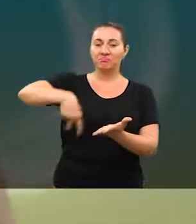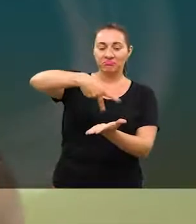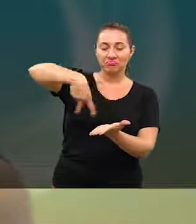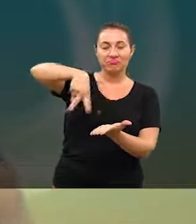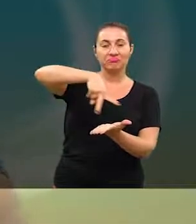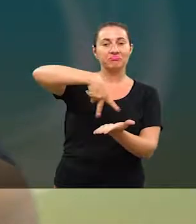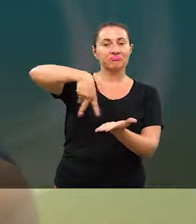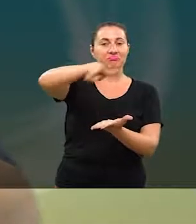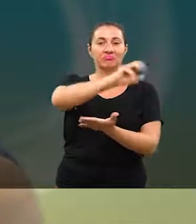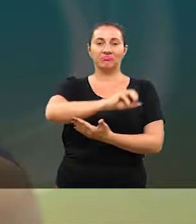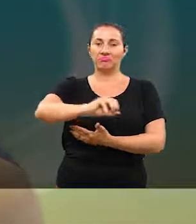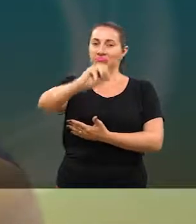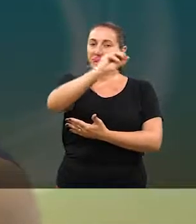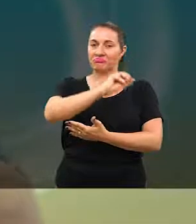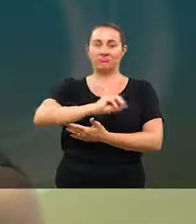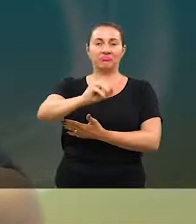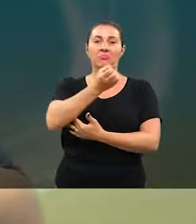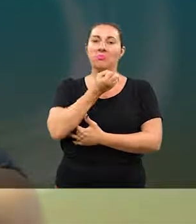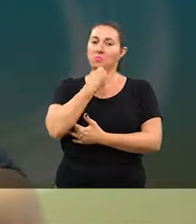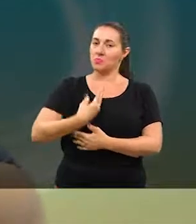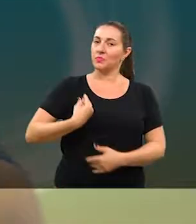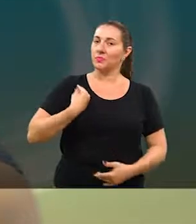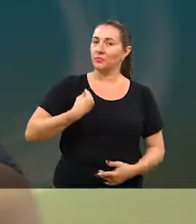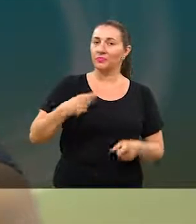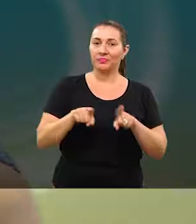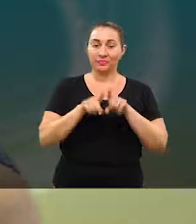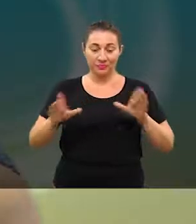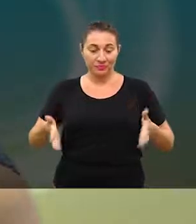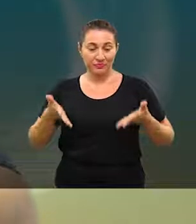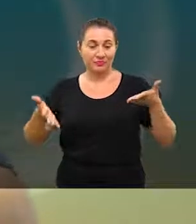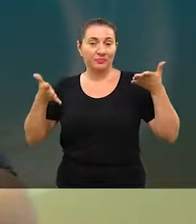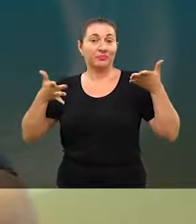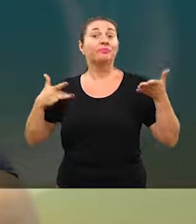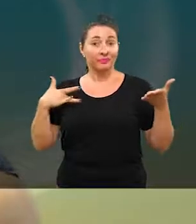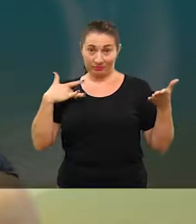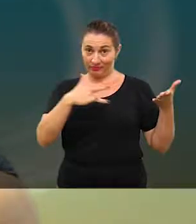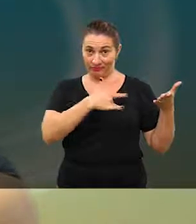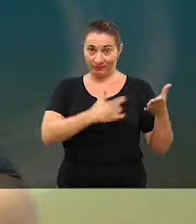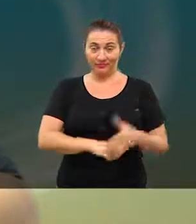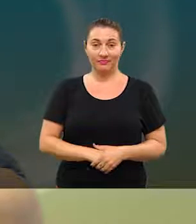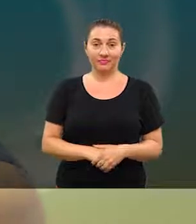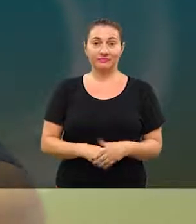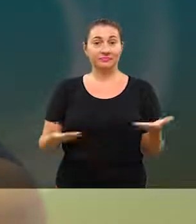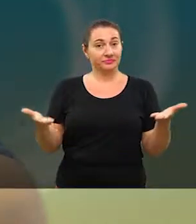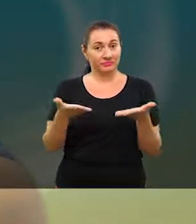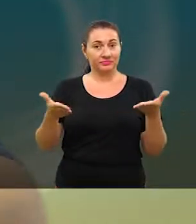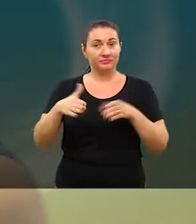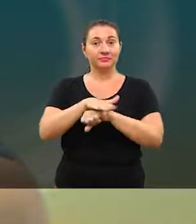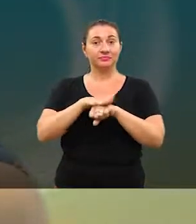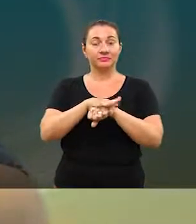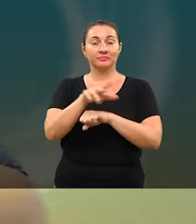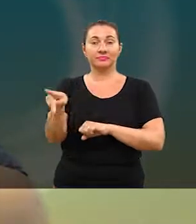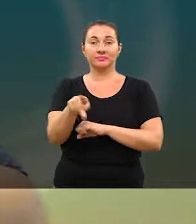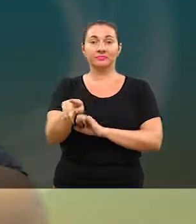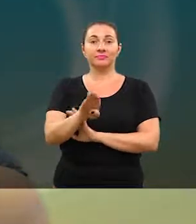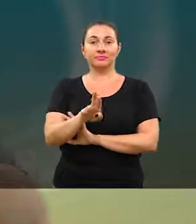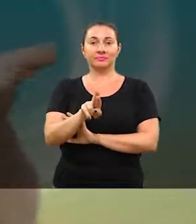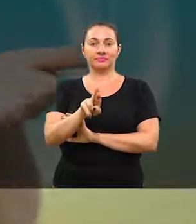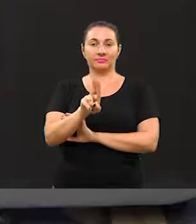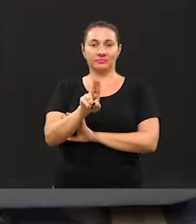Dançar é uma ótima forma de melhorar o bem-estar, a autoestima e a saúde. Hoje nós conversamos com a